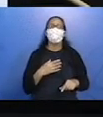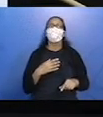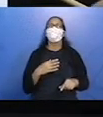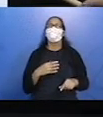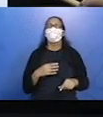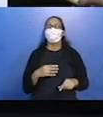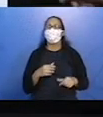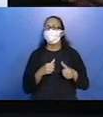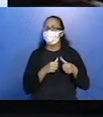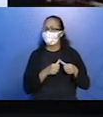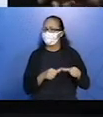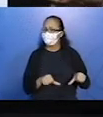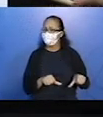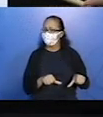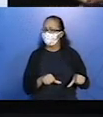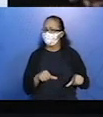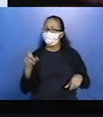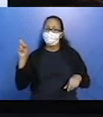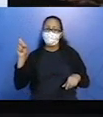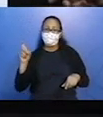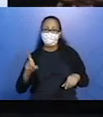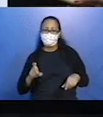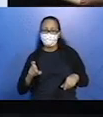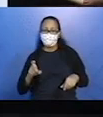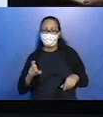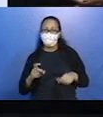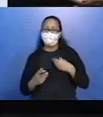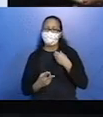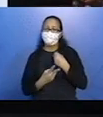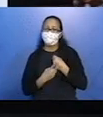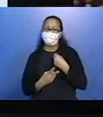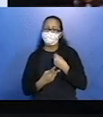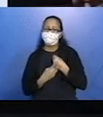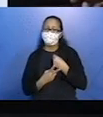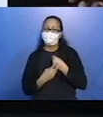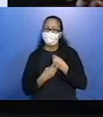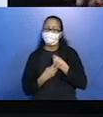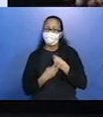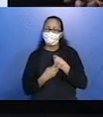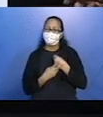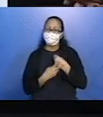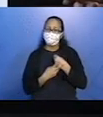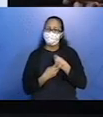Estado. O verbo ser, né? O verbo que envolve estar,